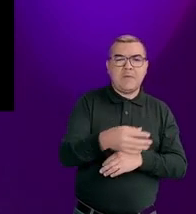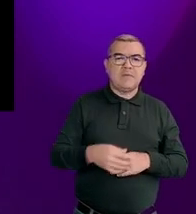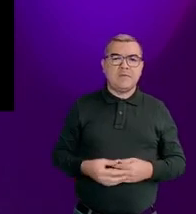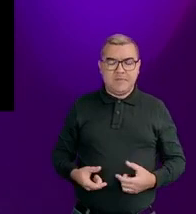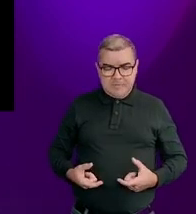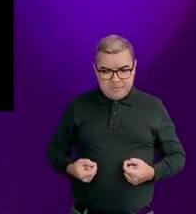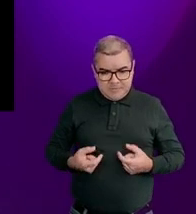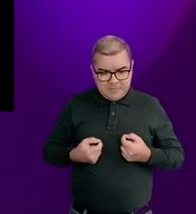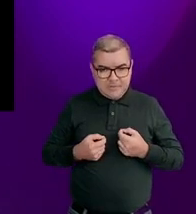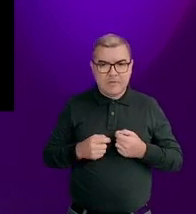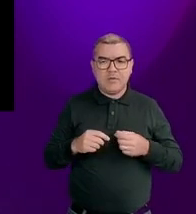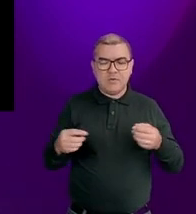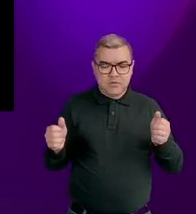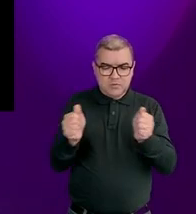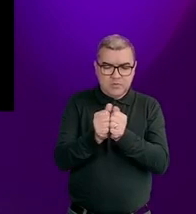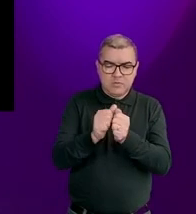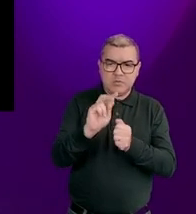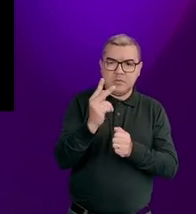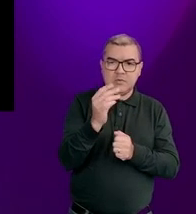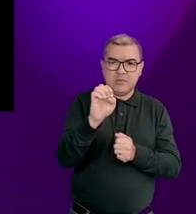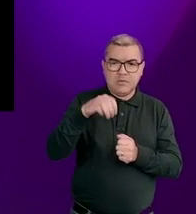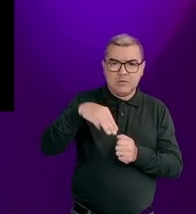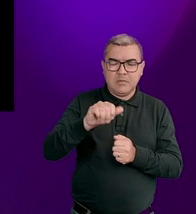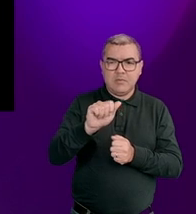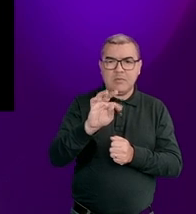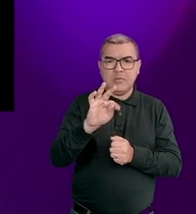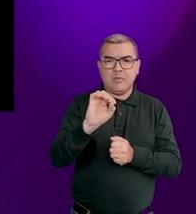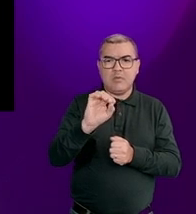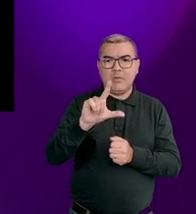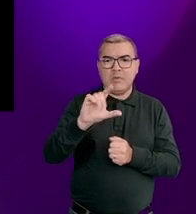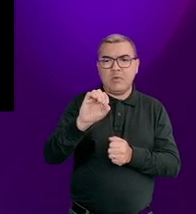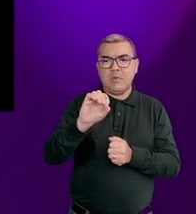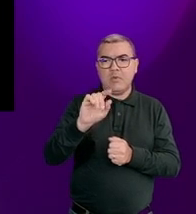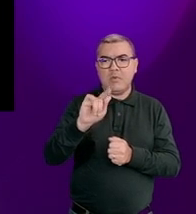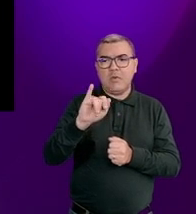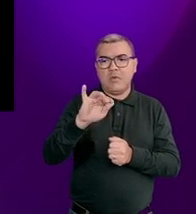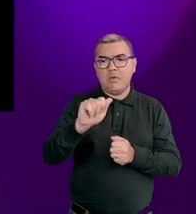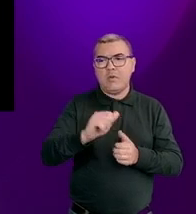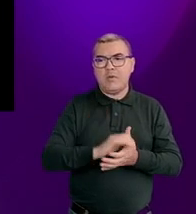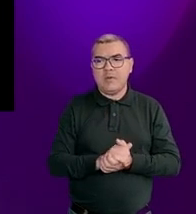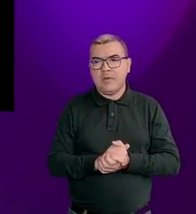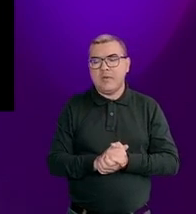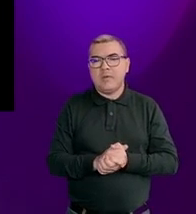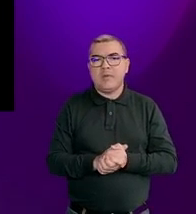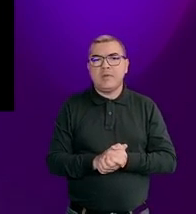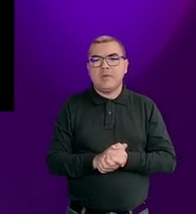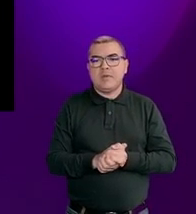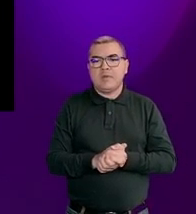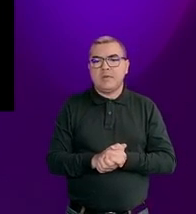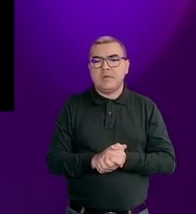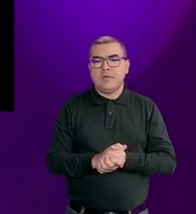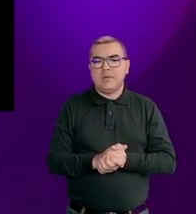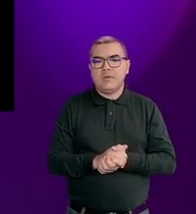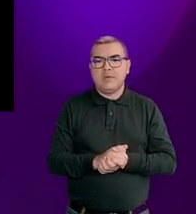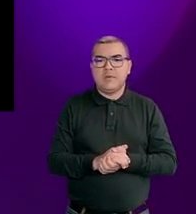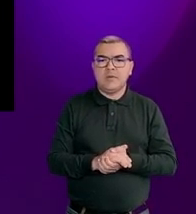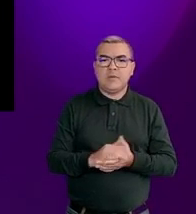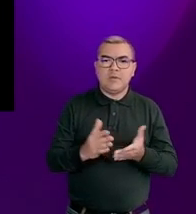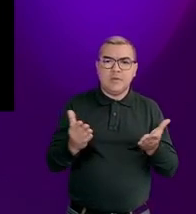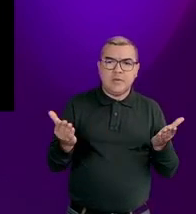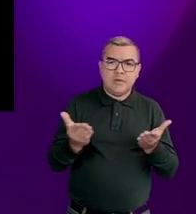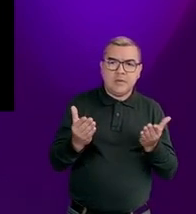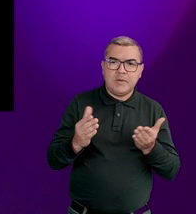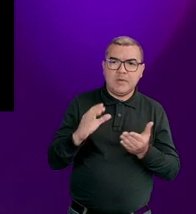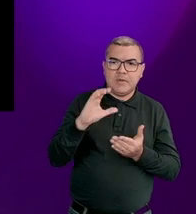oncohematologia particularmente, né? O que seria, então, a gente fala um pouco aqui hoje do CAR-T autólogo, a terapia com